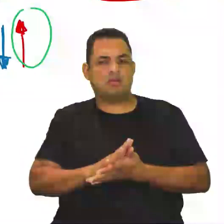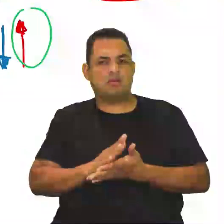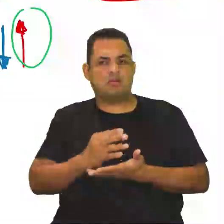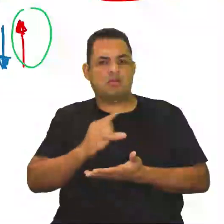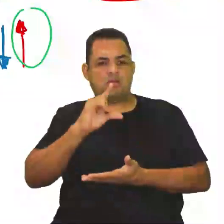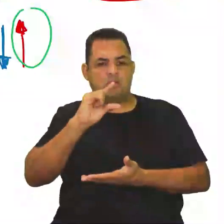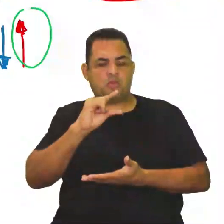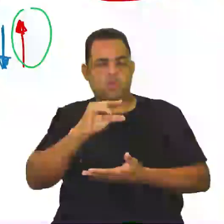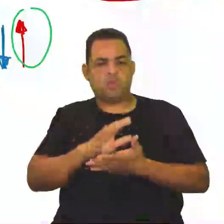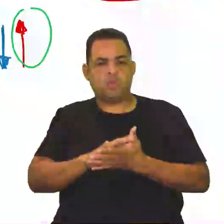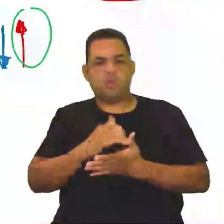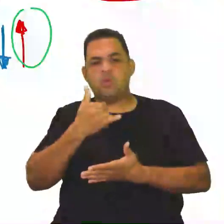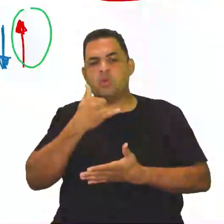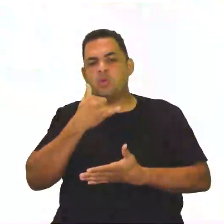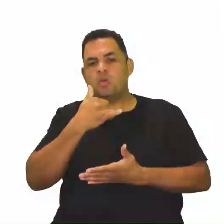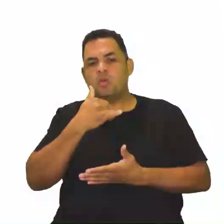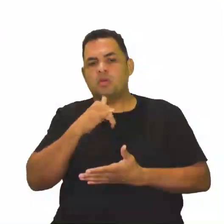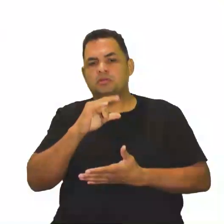isso? Tá?